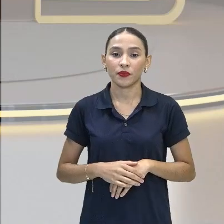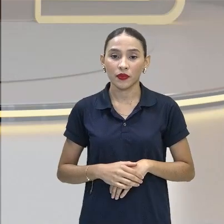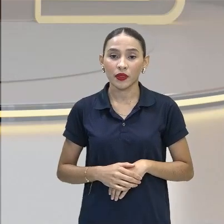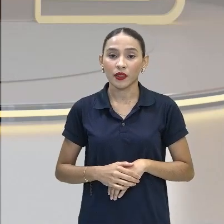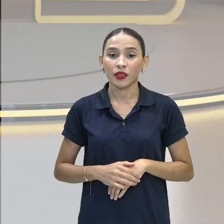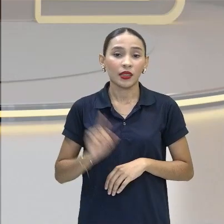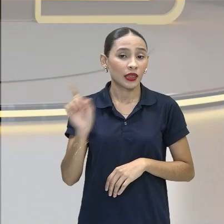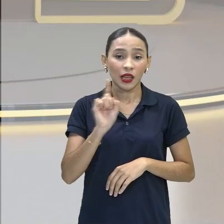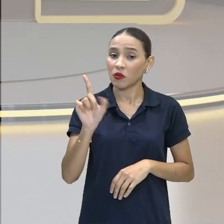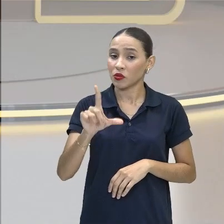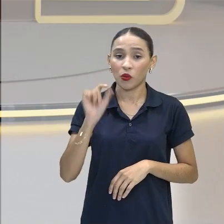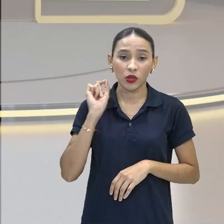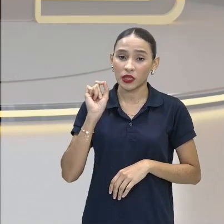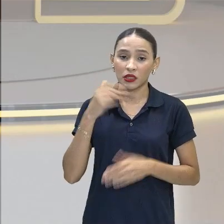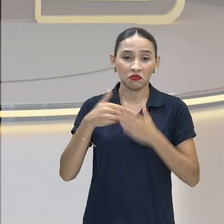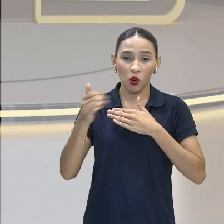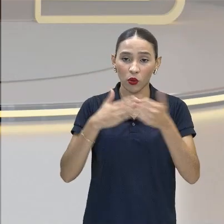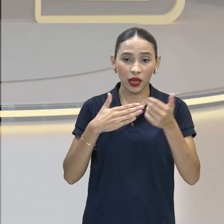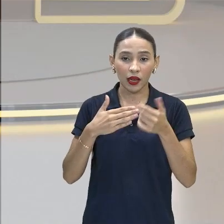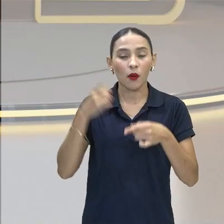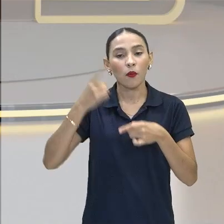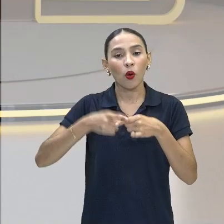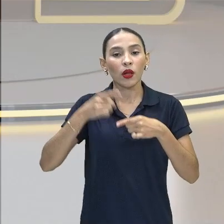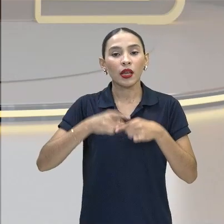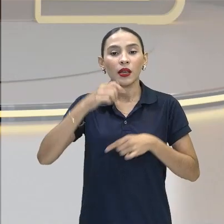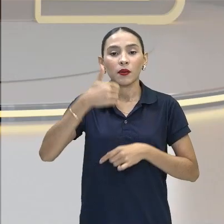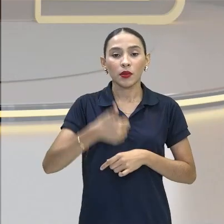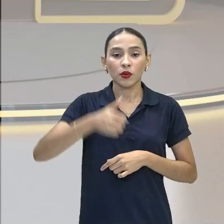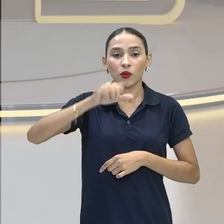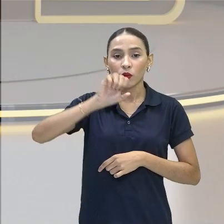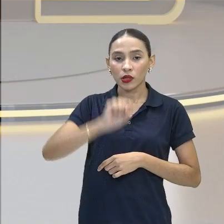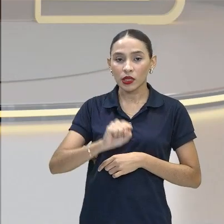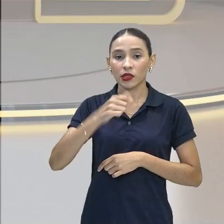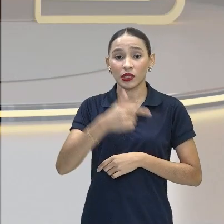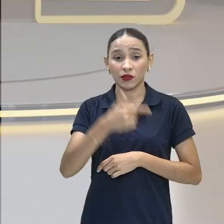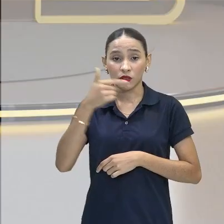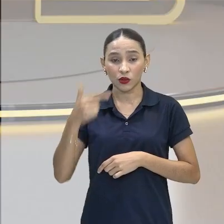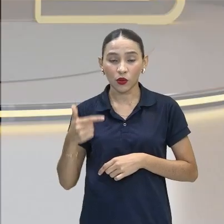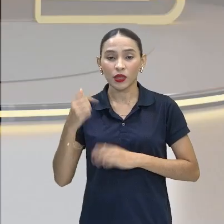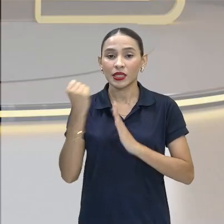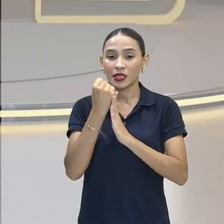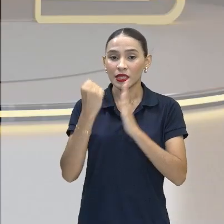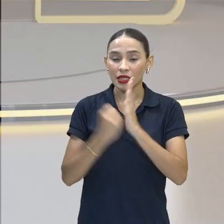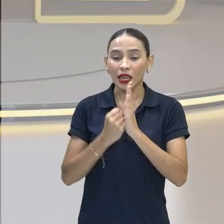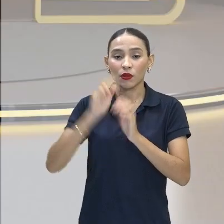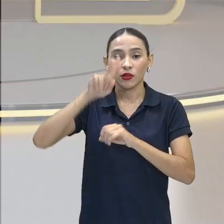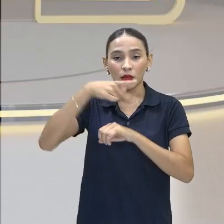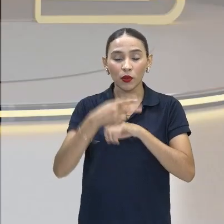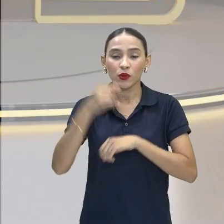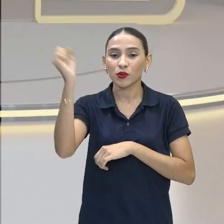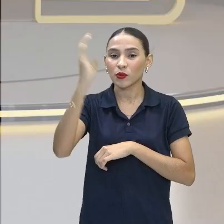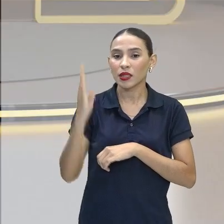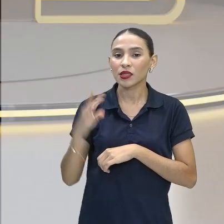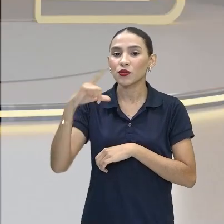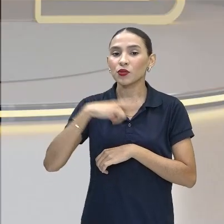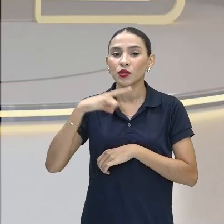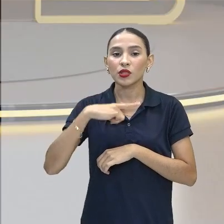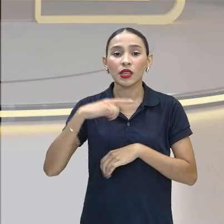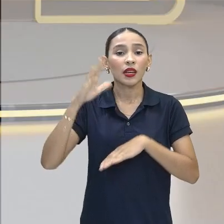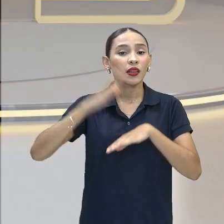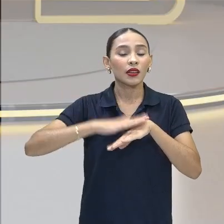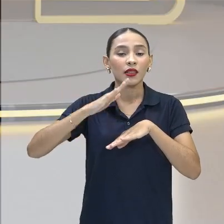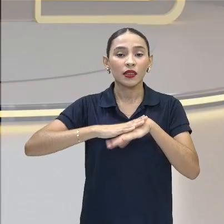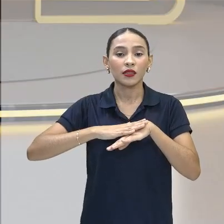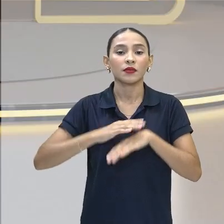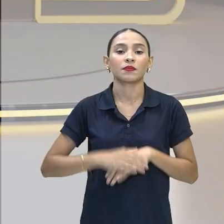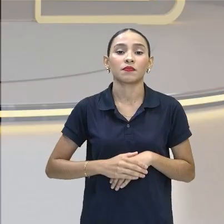foi escolhida aleatoriamente, porque em 1822, um século depois, o Brasil tinha sua independência